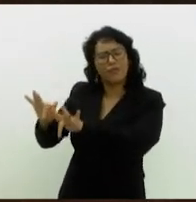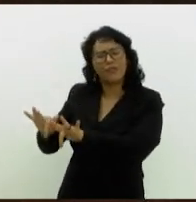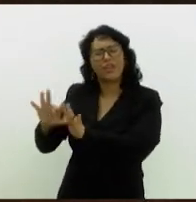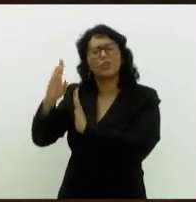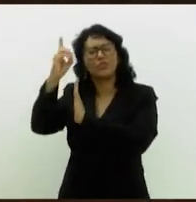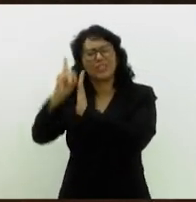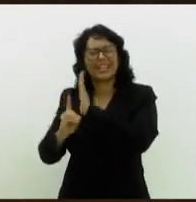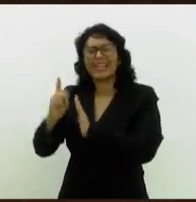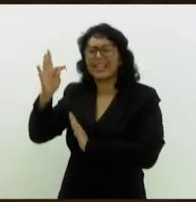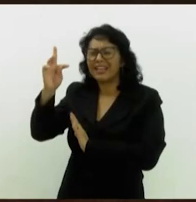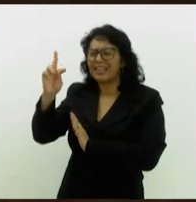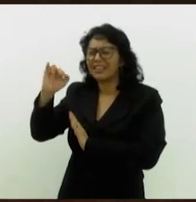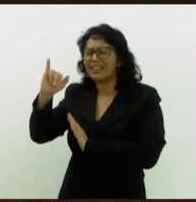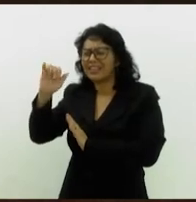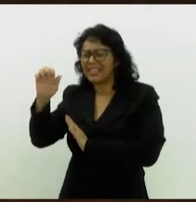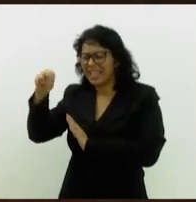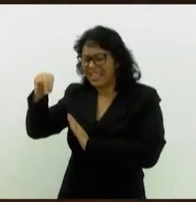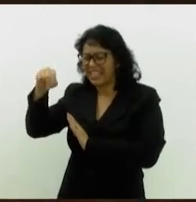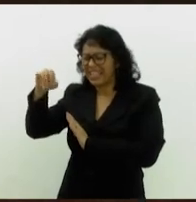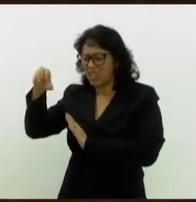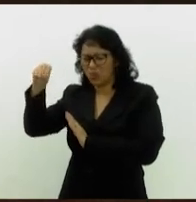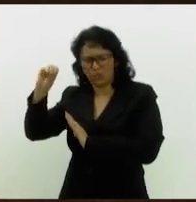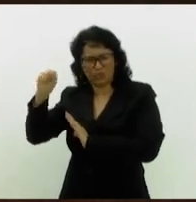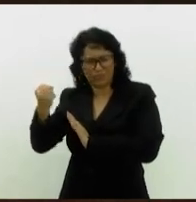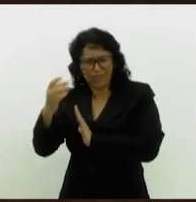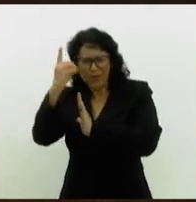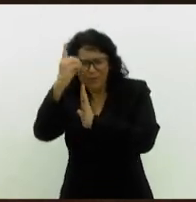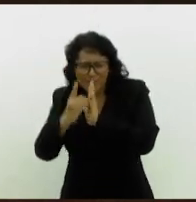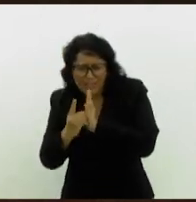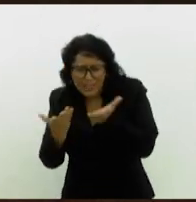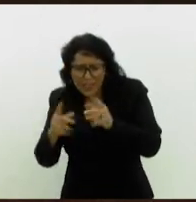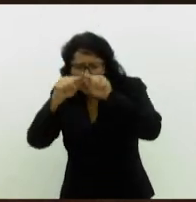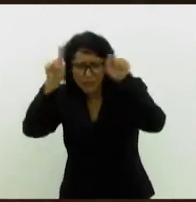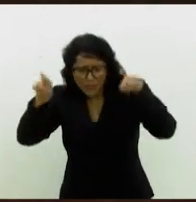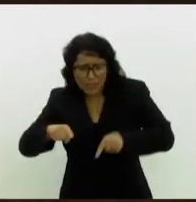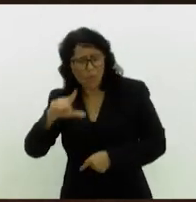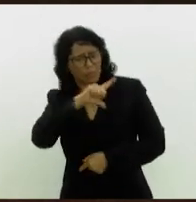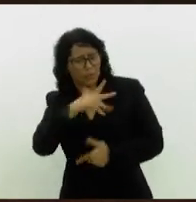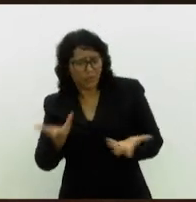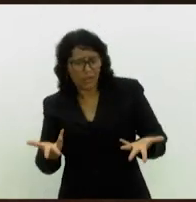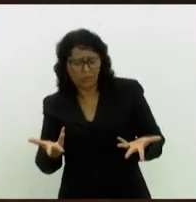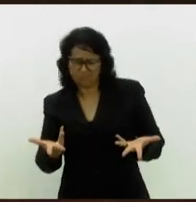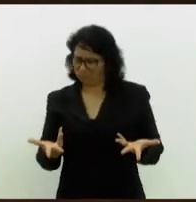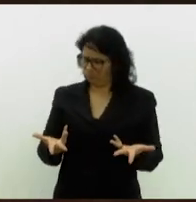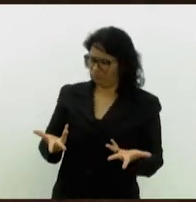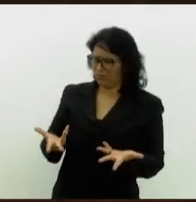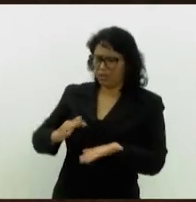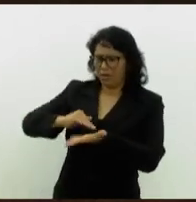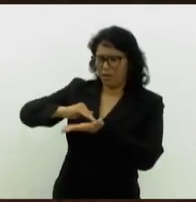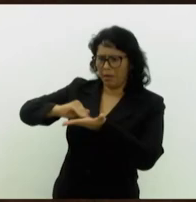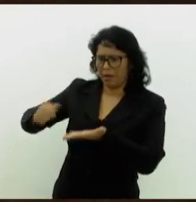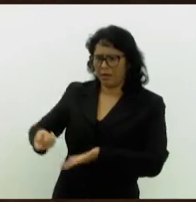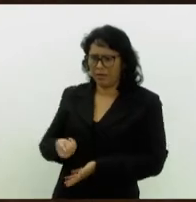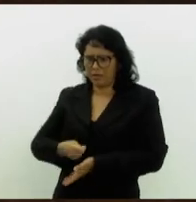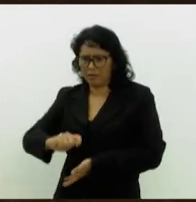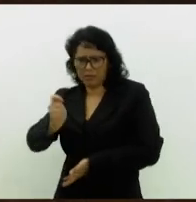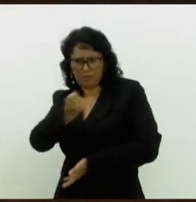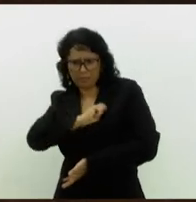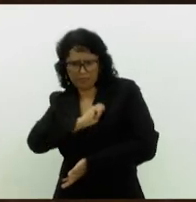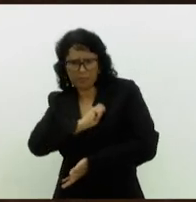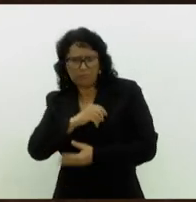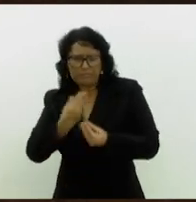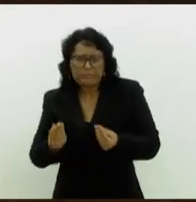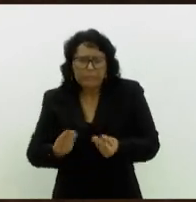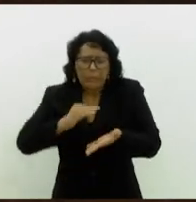para se o estado ingressasse no segundo regime de recuperação fiscal e essa reposição